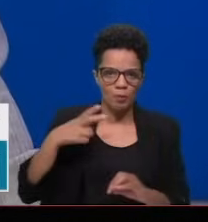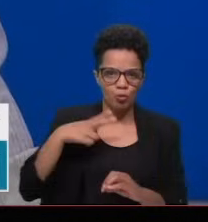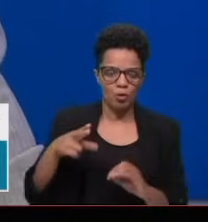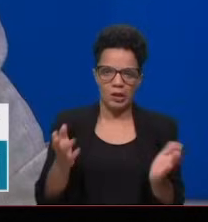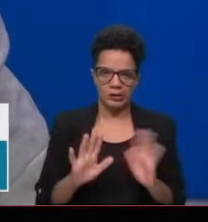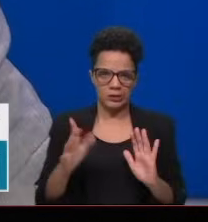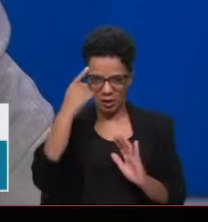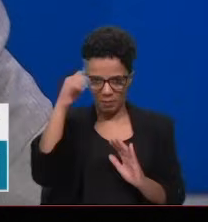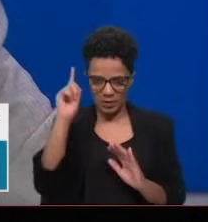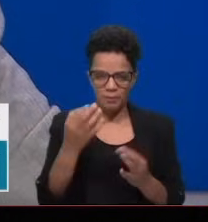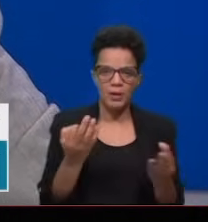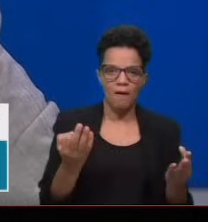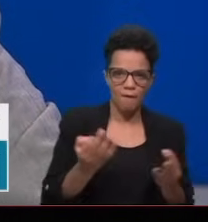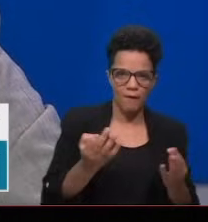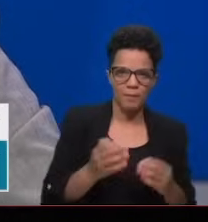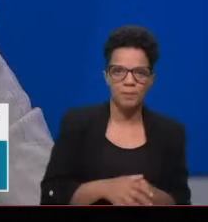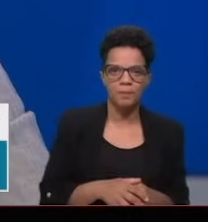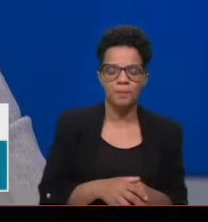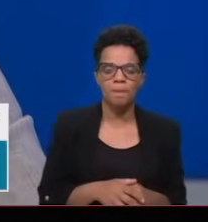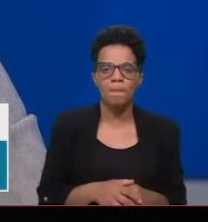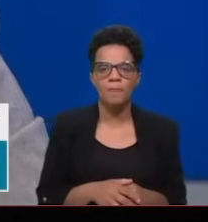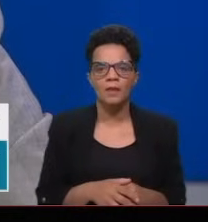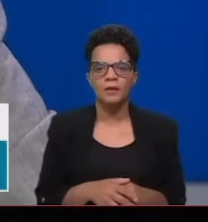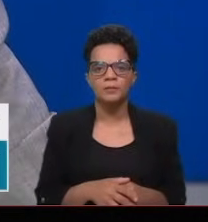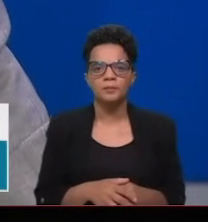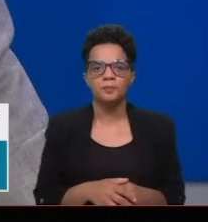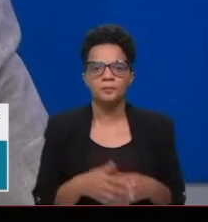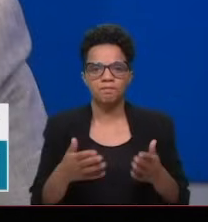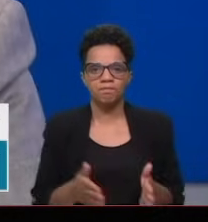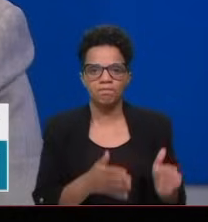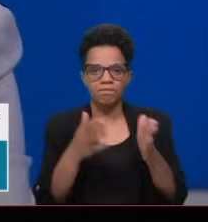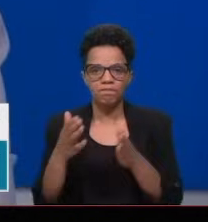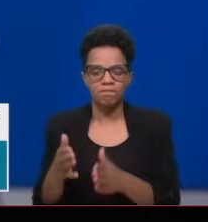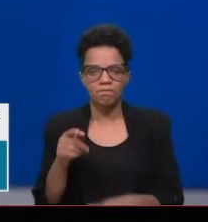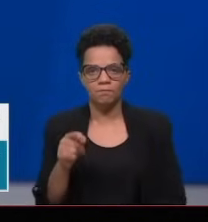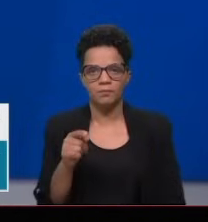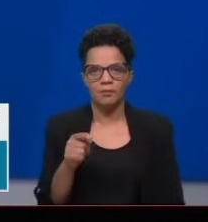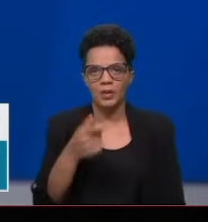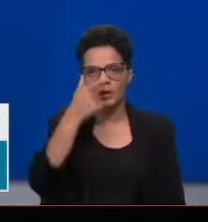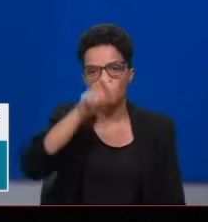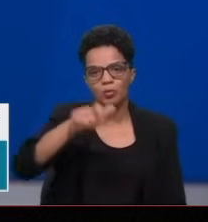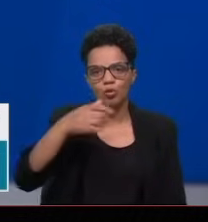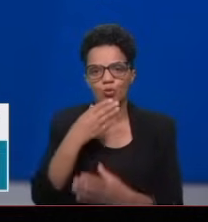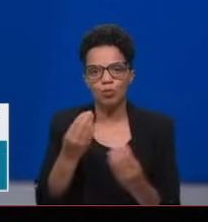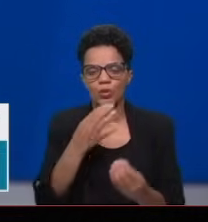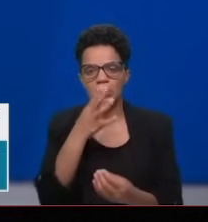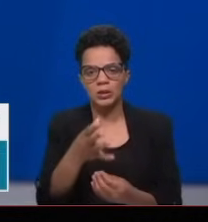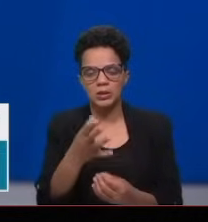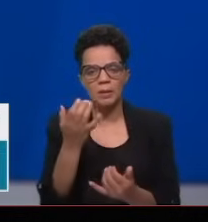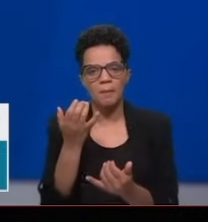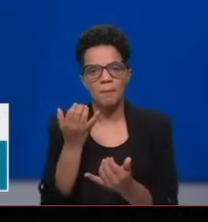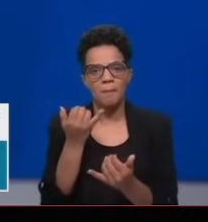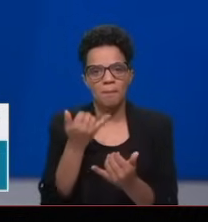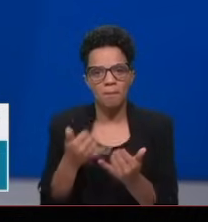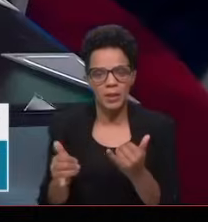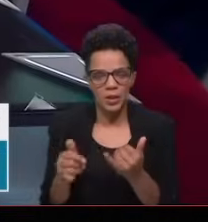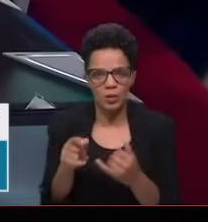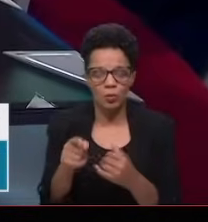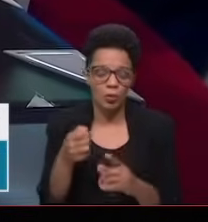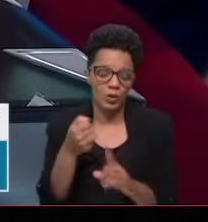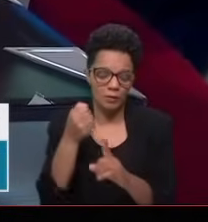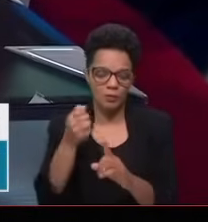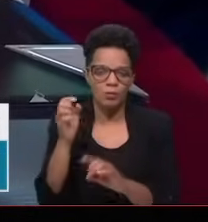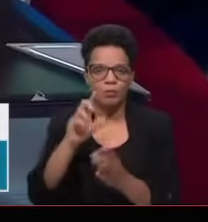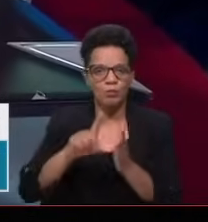exatamente muito bem H em relação à hipótese que muita gente vê como um grande perigo Pedro Fidalgo Marques para o projeto